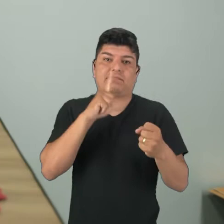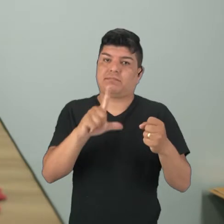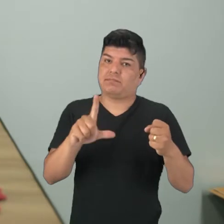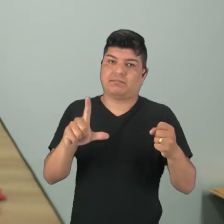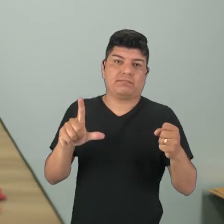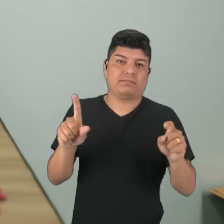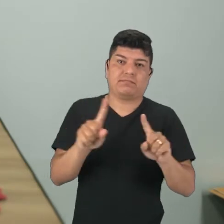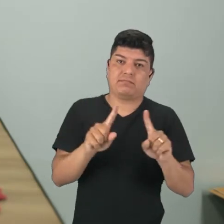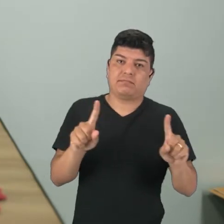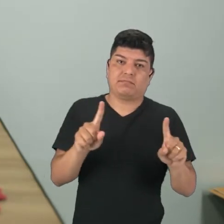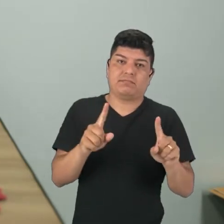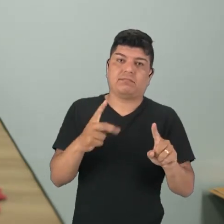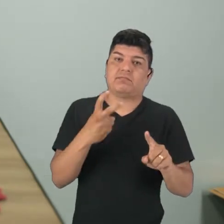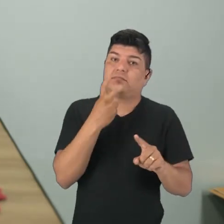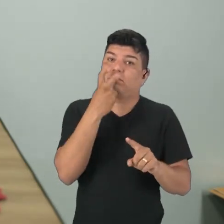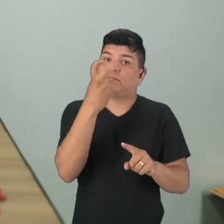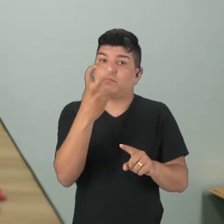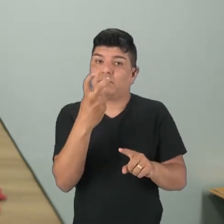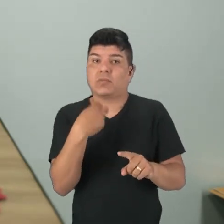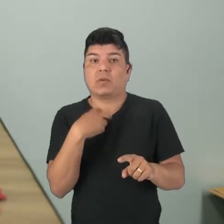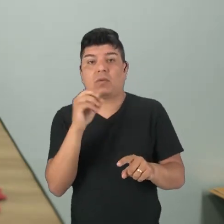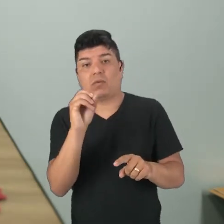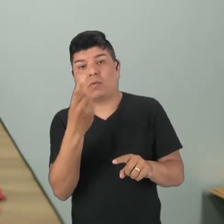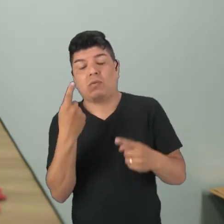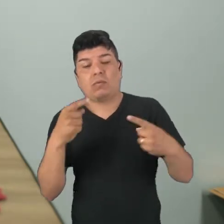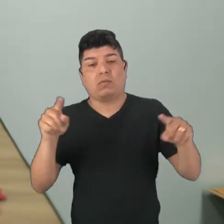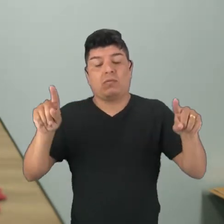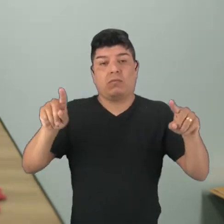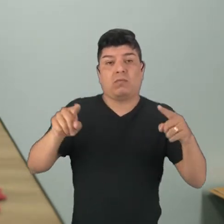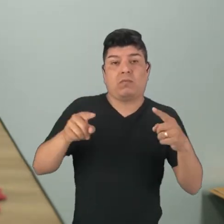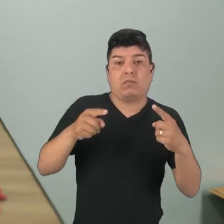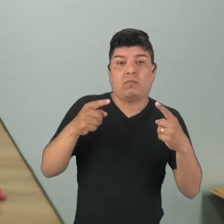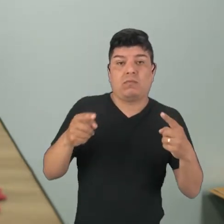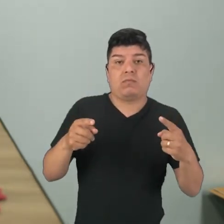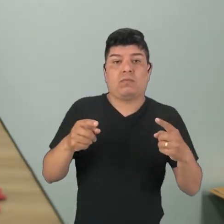o som da minha voz, ou o som de uma música, o som